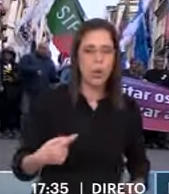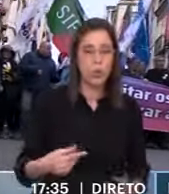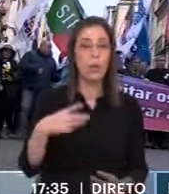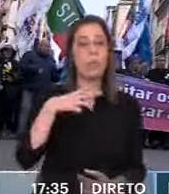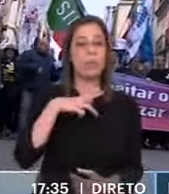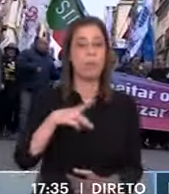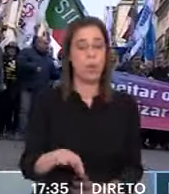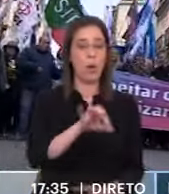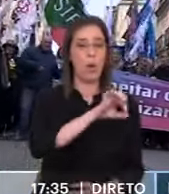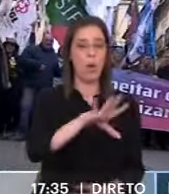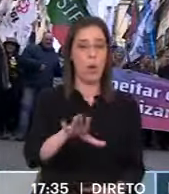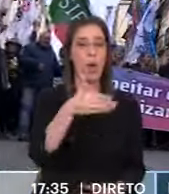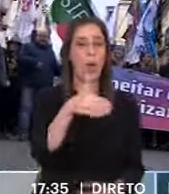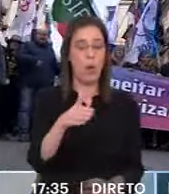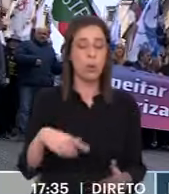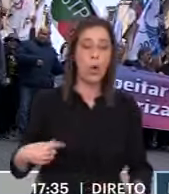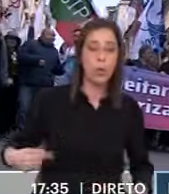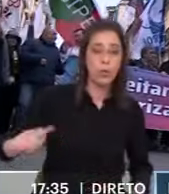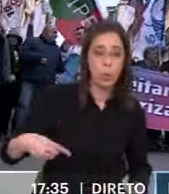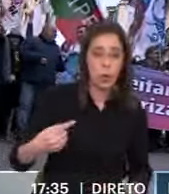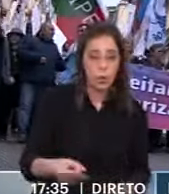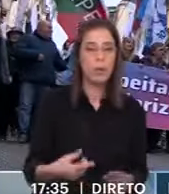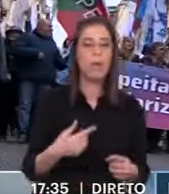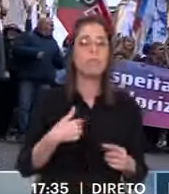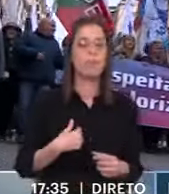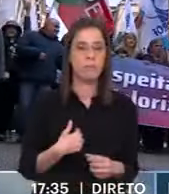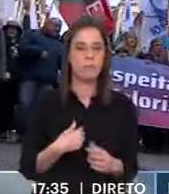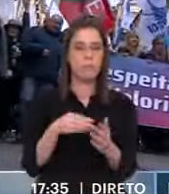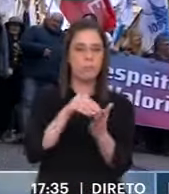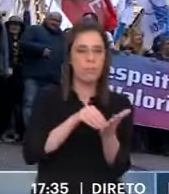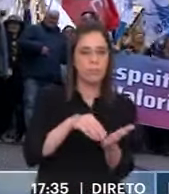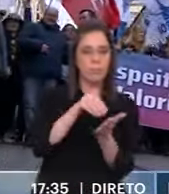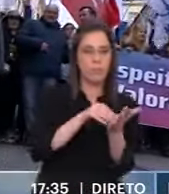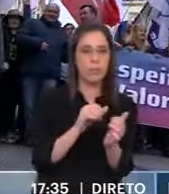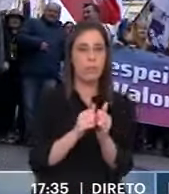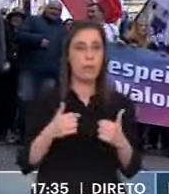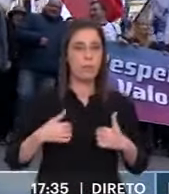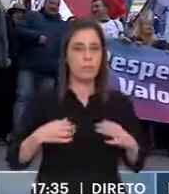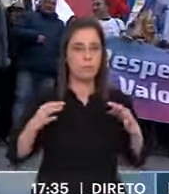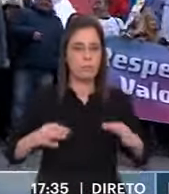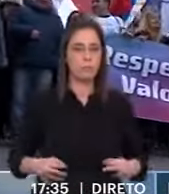Portugal somos 811, todos os dias labramos atos administrativos, não temos